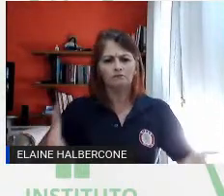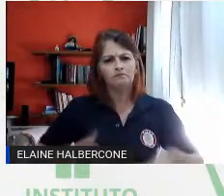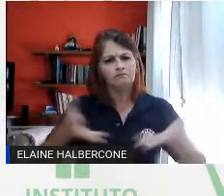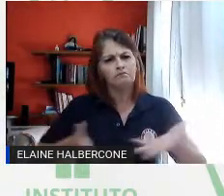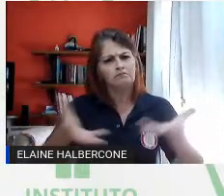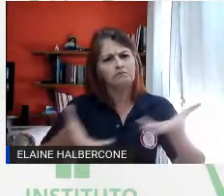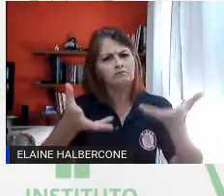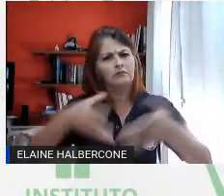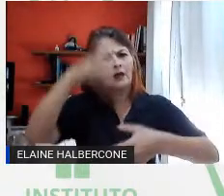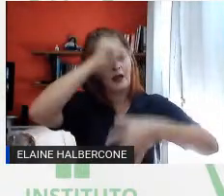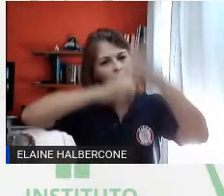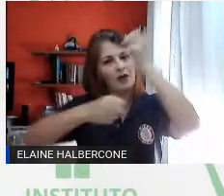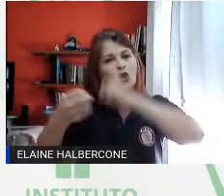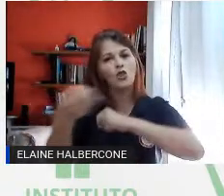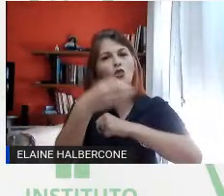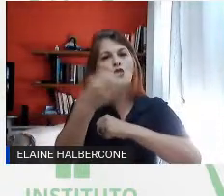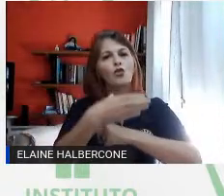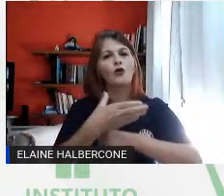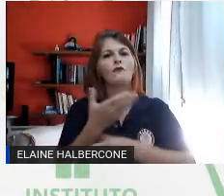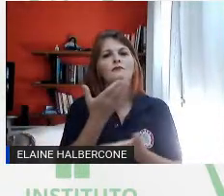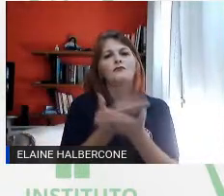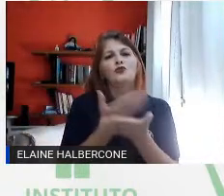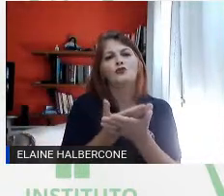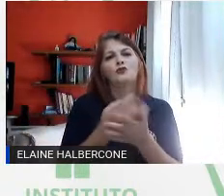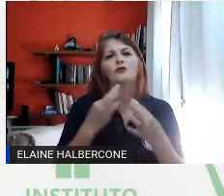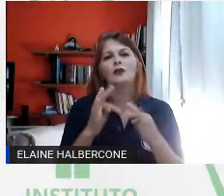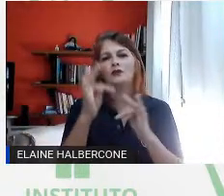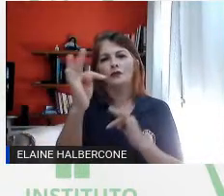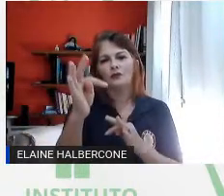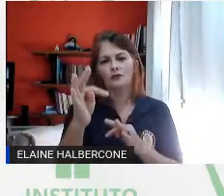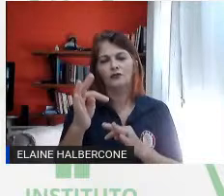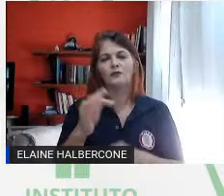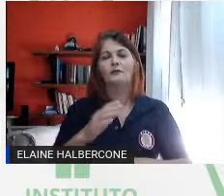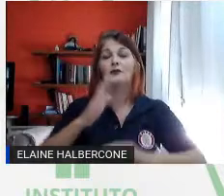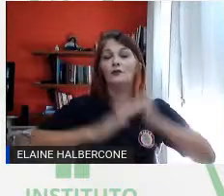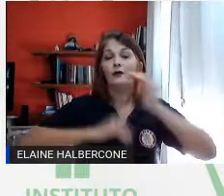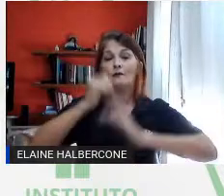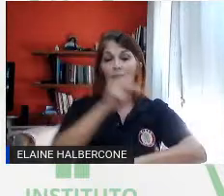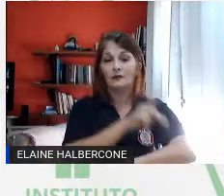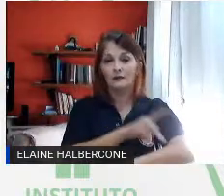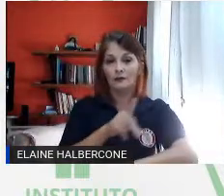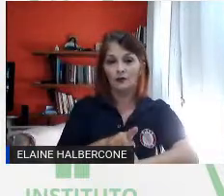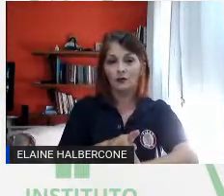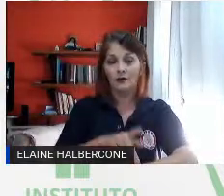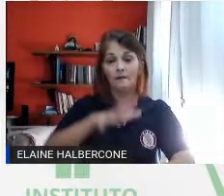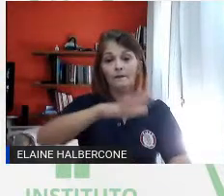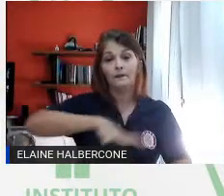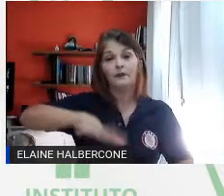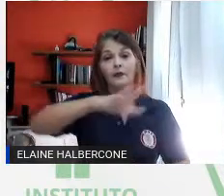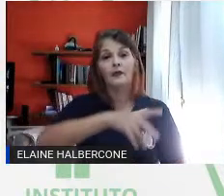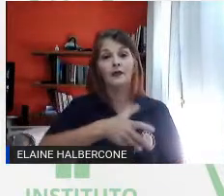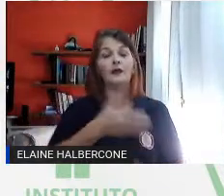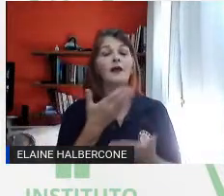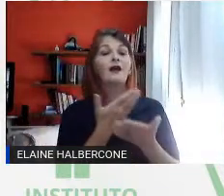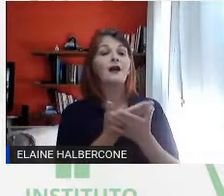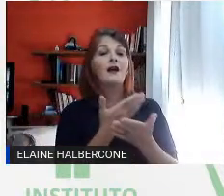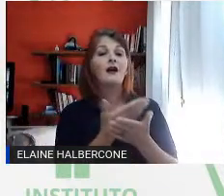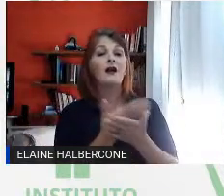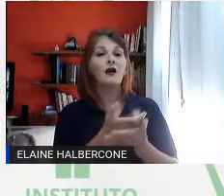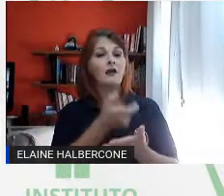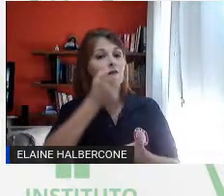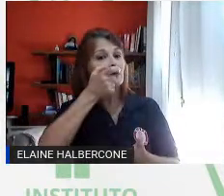e inovar em sua prática pedagógica. Durante a aula, nós podemos perceber o